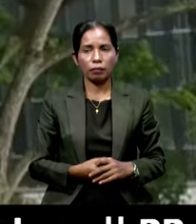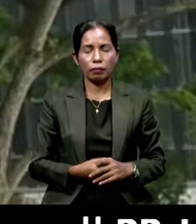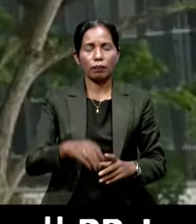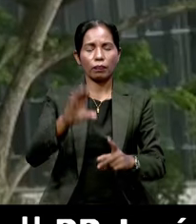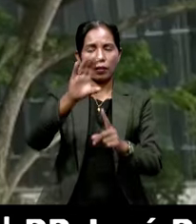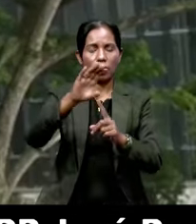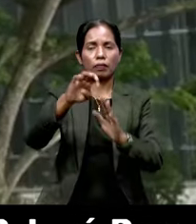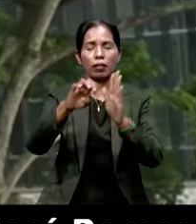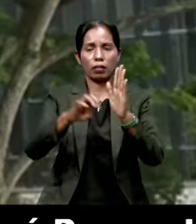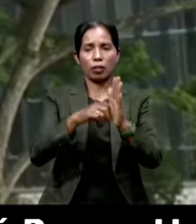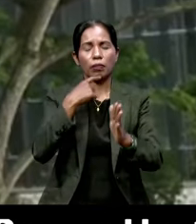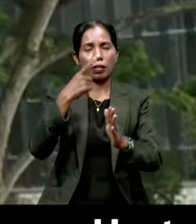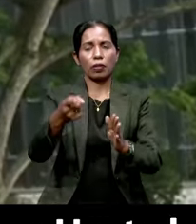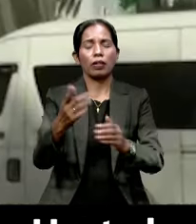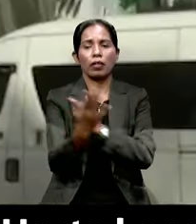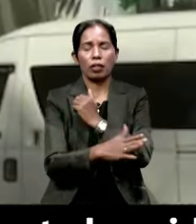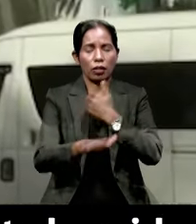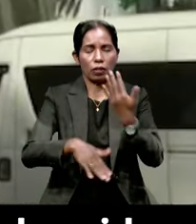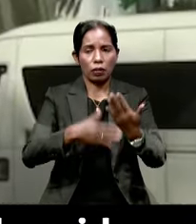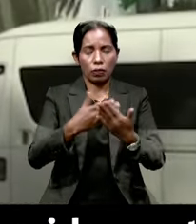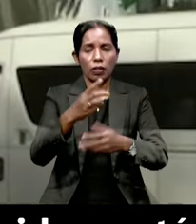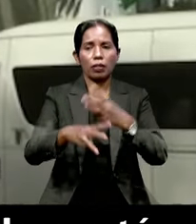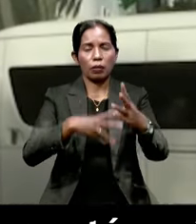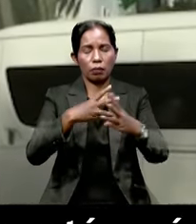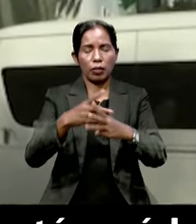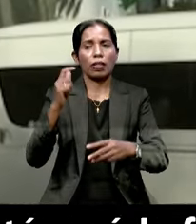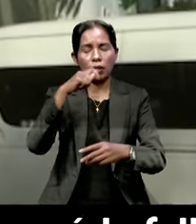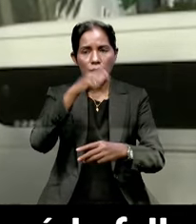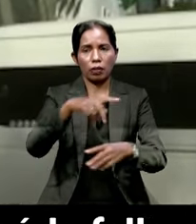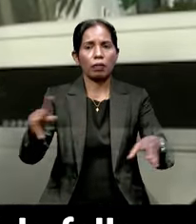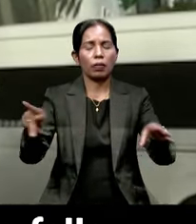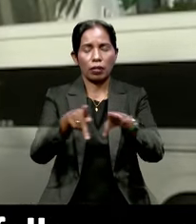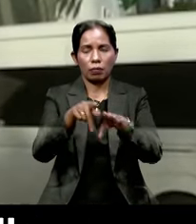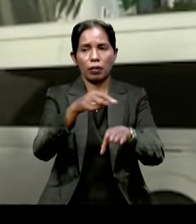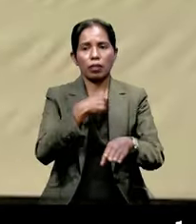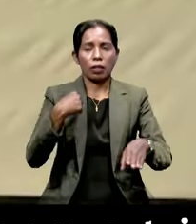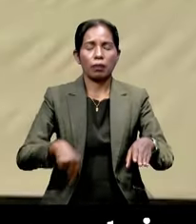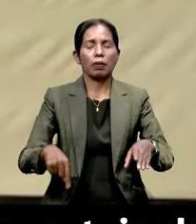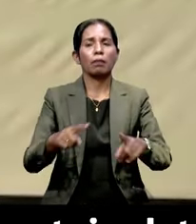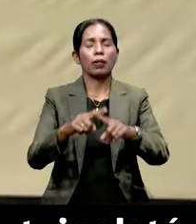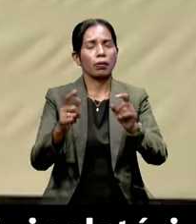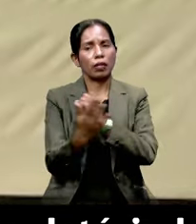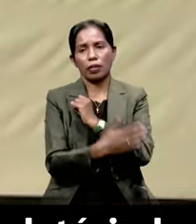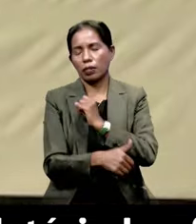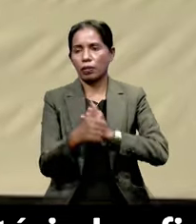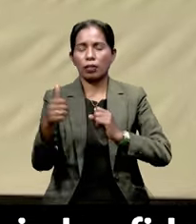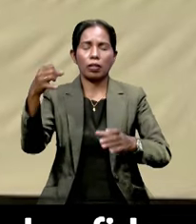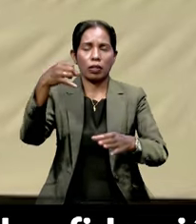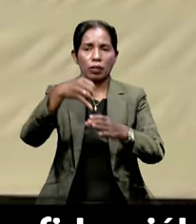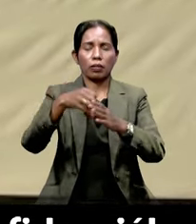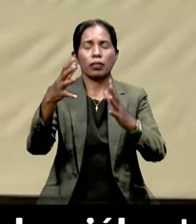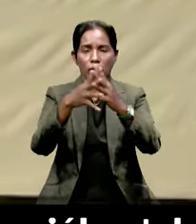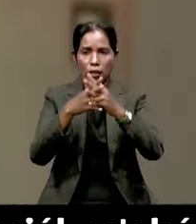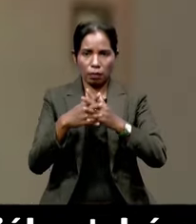fechado moça afirma, maioria nação e mundo reconhece Taiwan ou a parte da China, mas bem nação Balun, inclui Estados Unidos